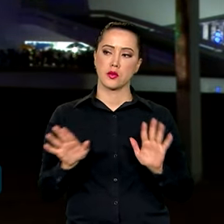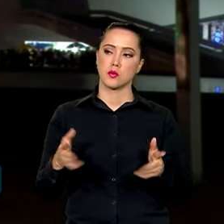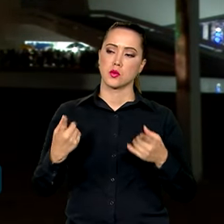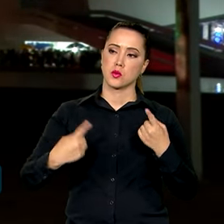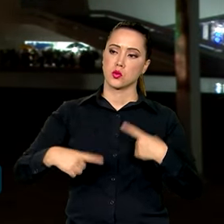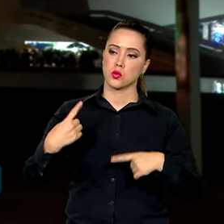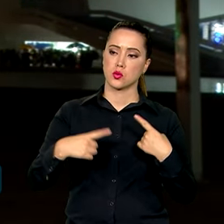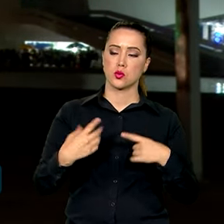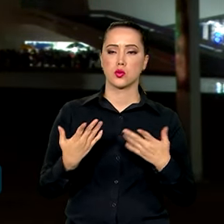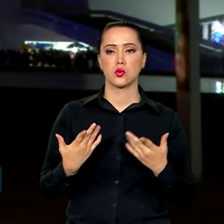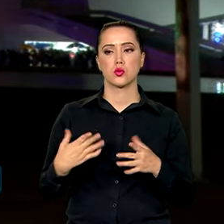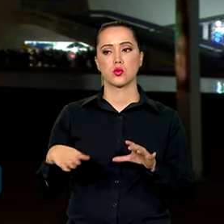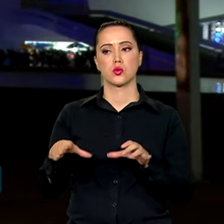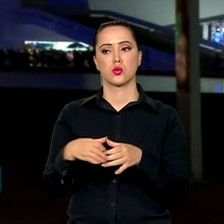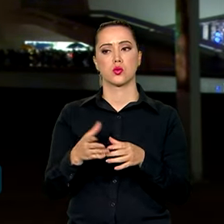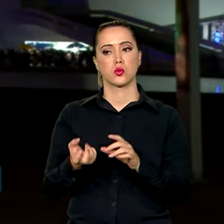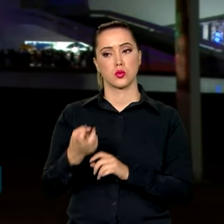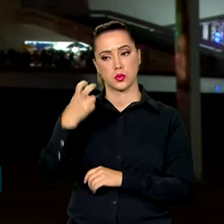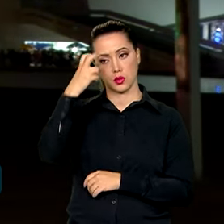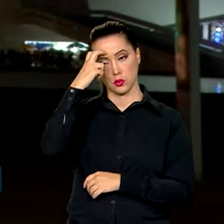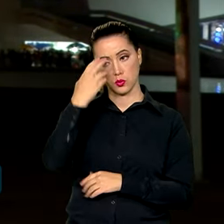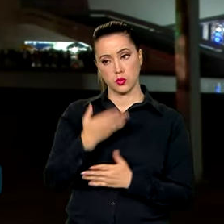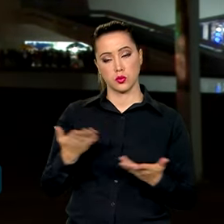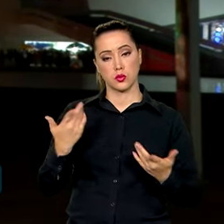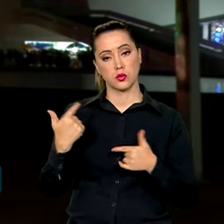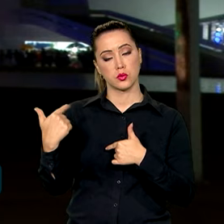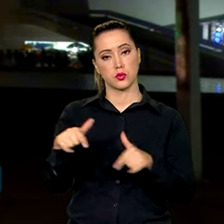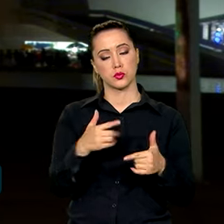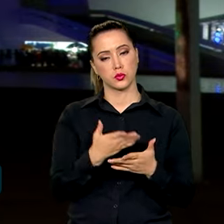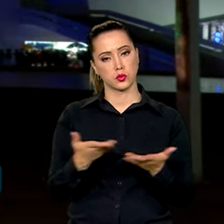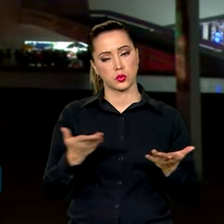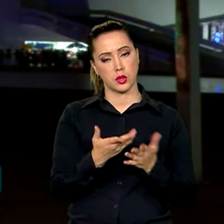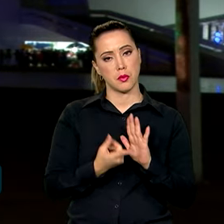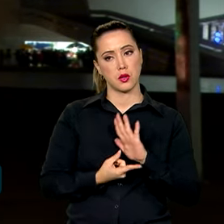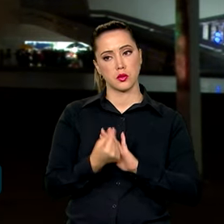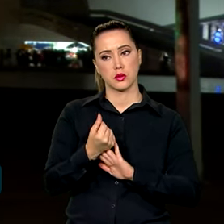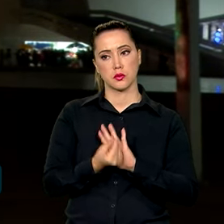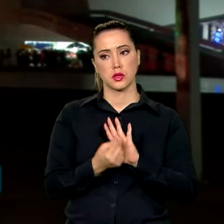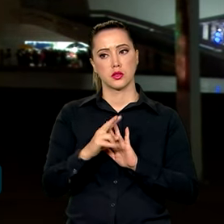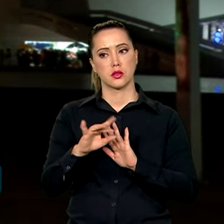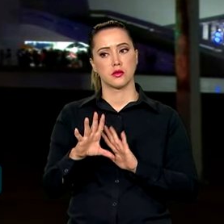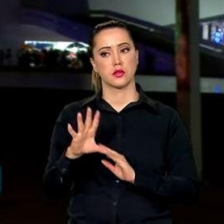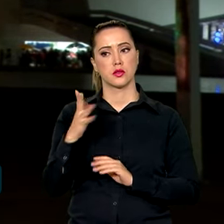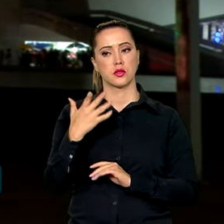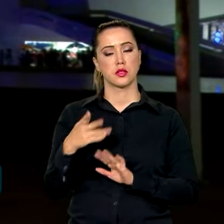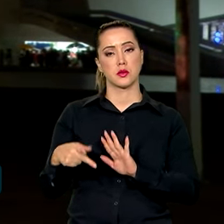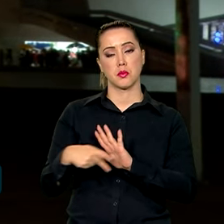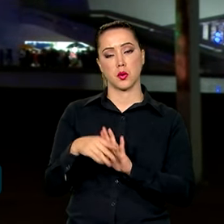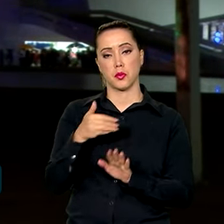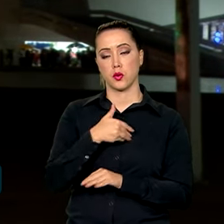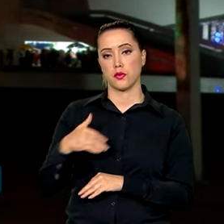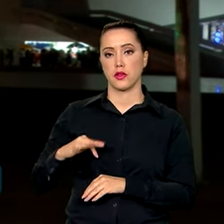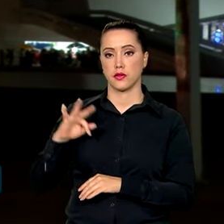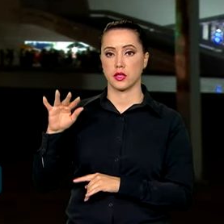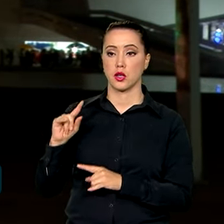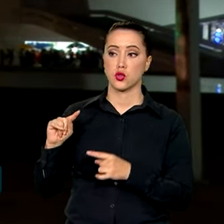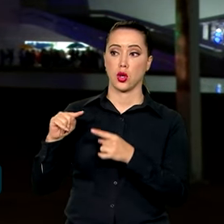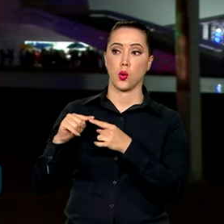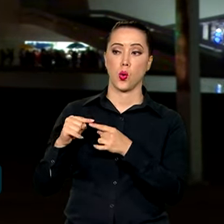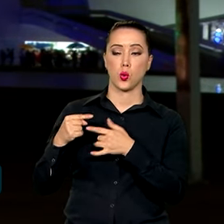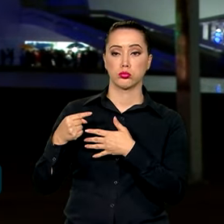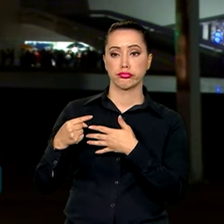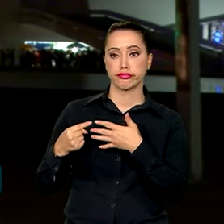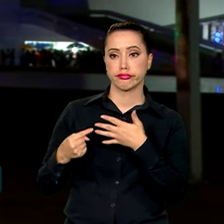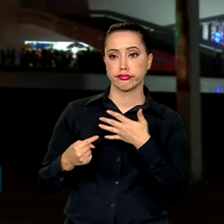consultas públicas à comunidade cultural. A execução orçamentária será feita pela União de acordo com o cronograma